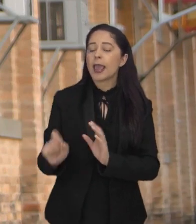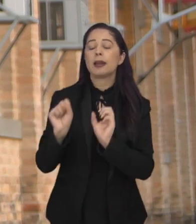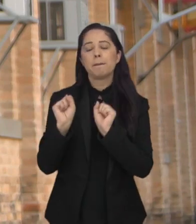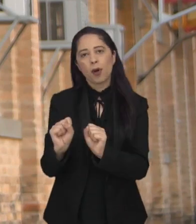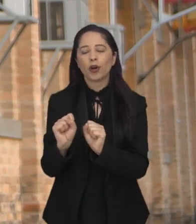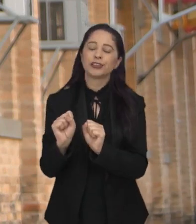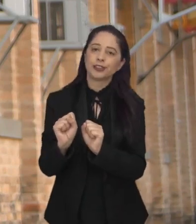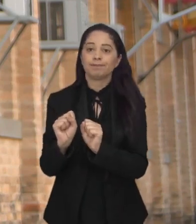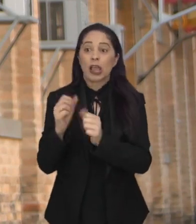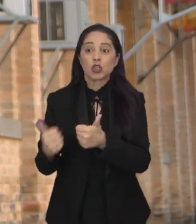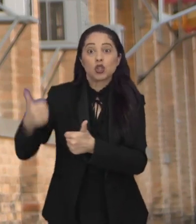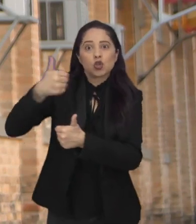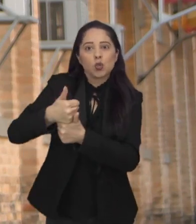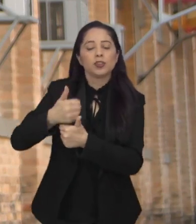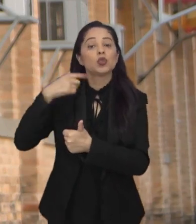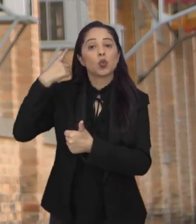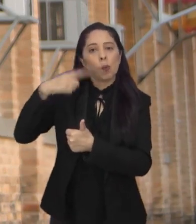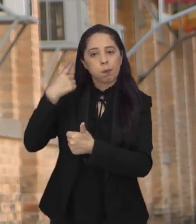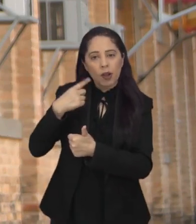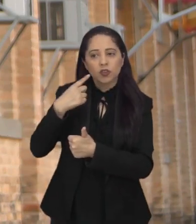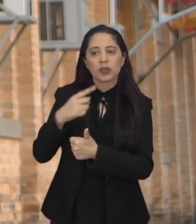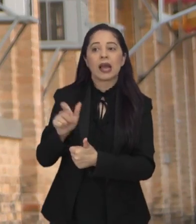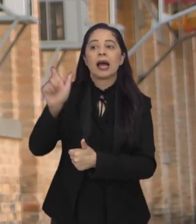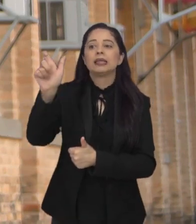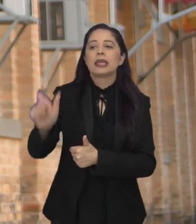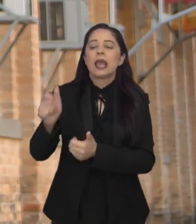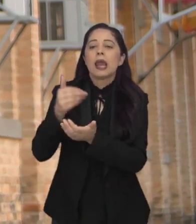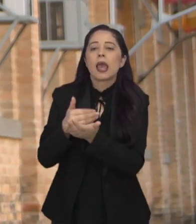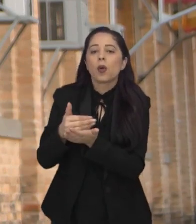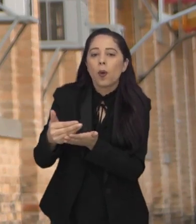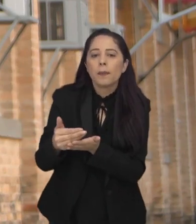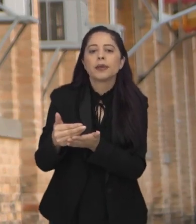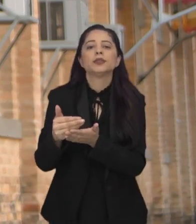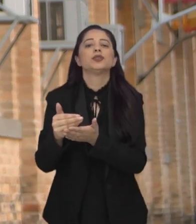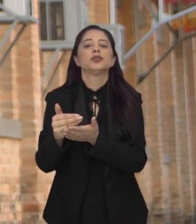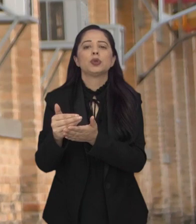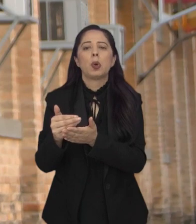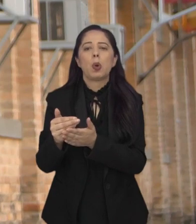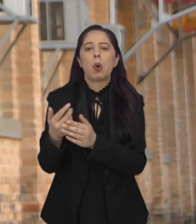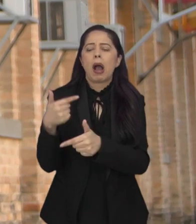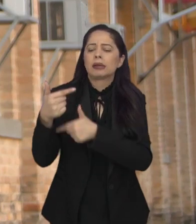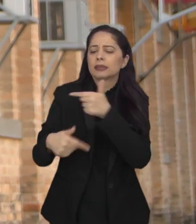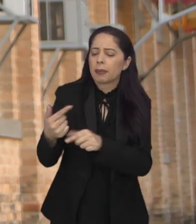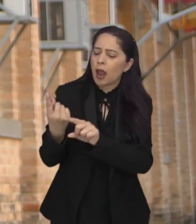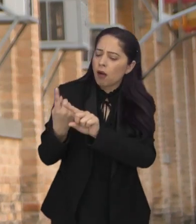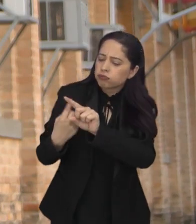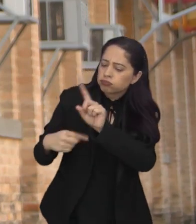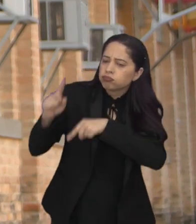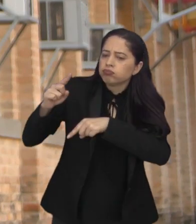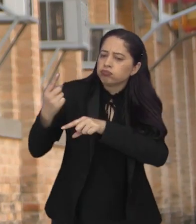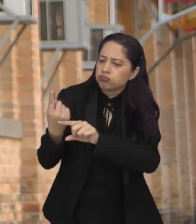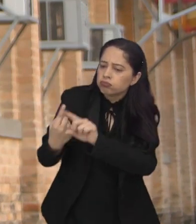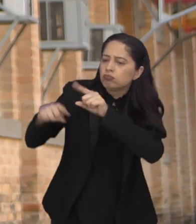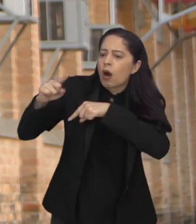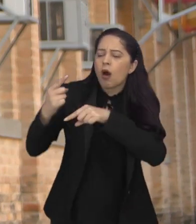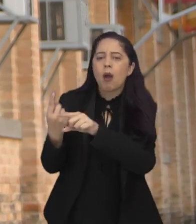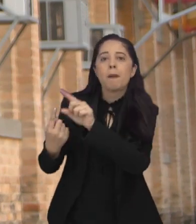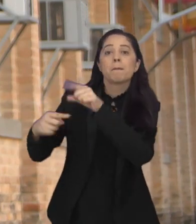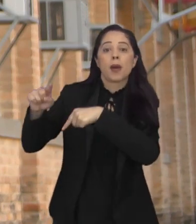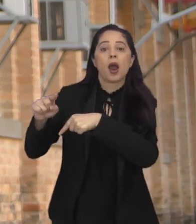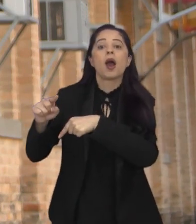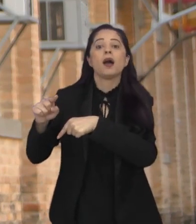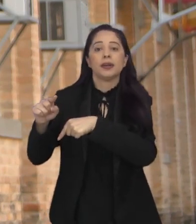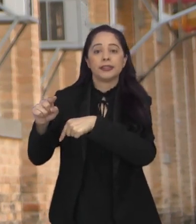prático como advogado. Então ele passou a acompanhar alguns casos e foi se destacando aqui em São José dos